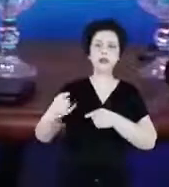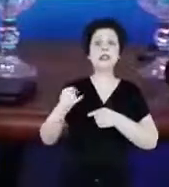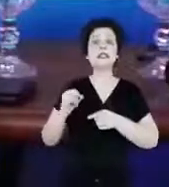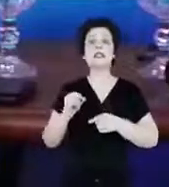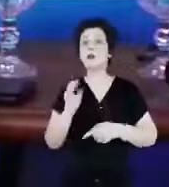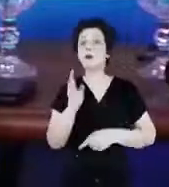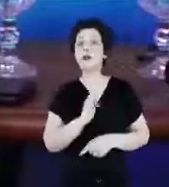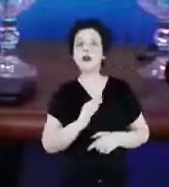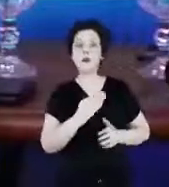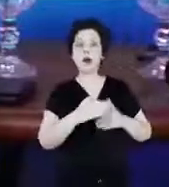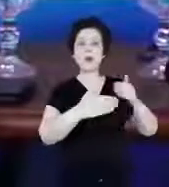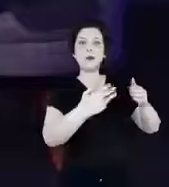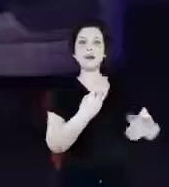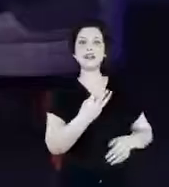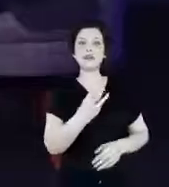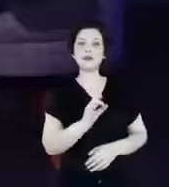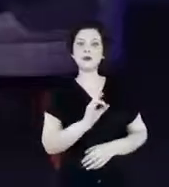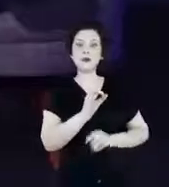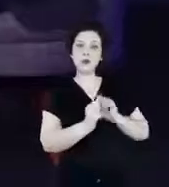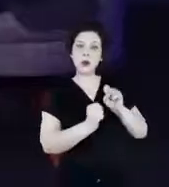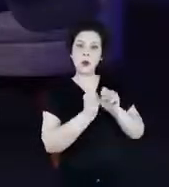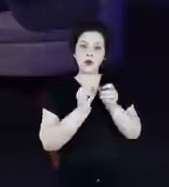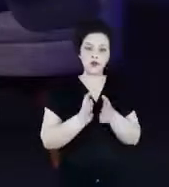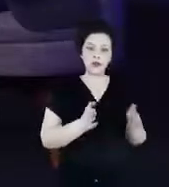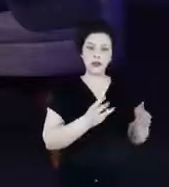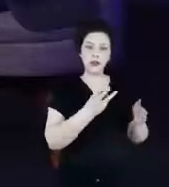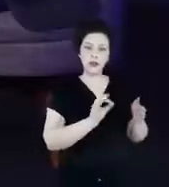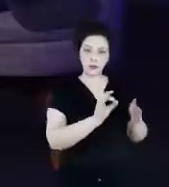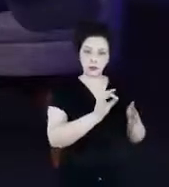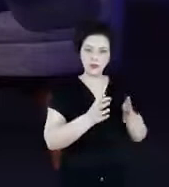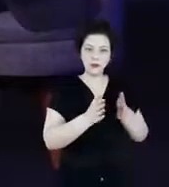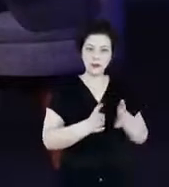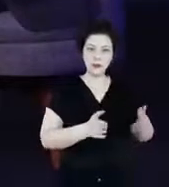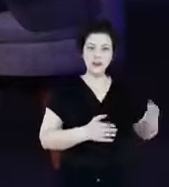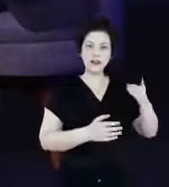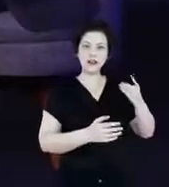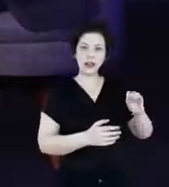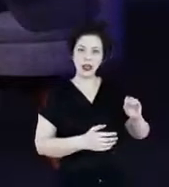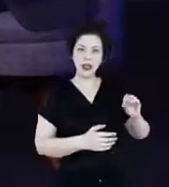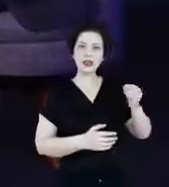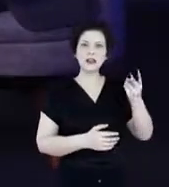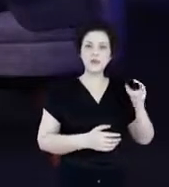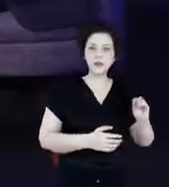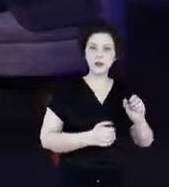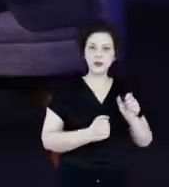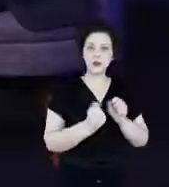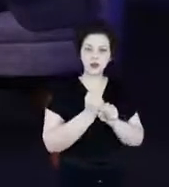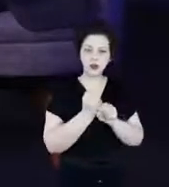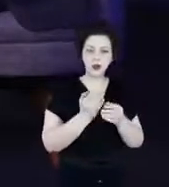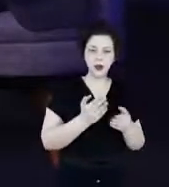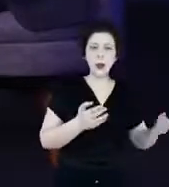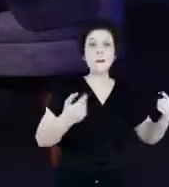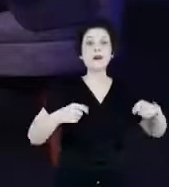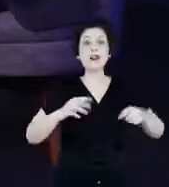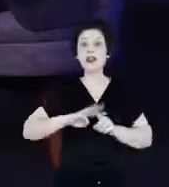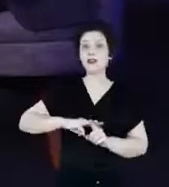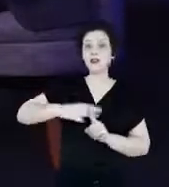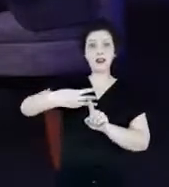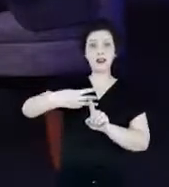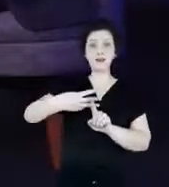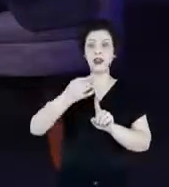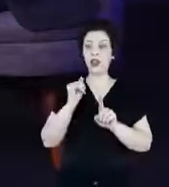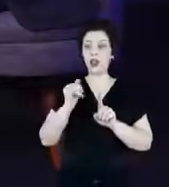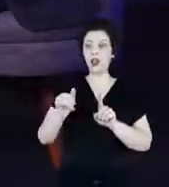crescer 3% ao ano, nos próximos 10 a 20 anos, nós vamos precisar triplicar a nossa geração de